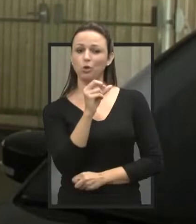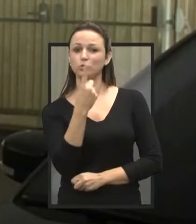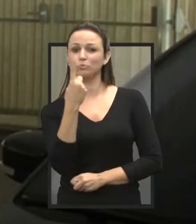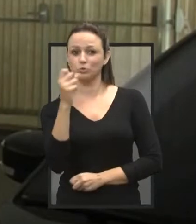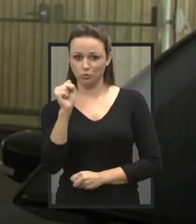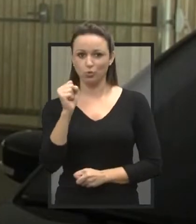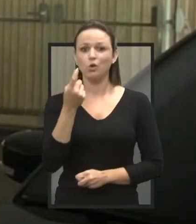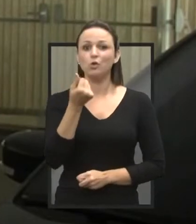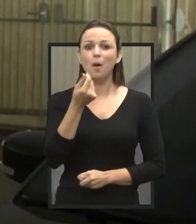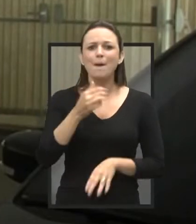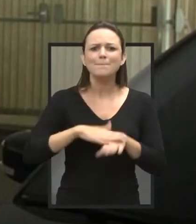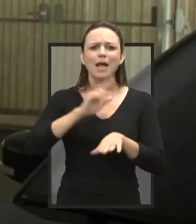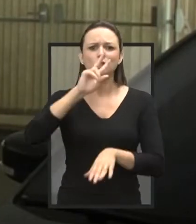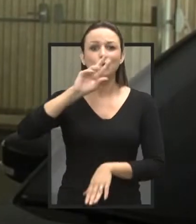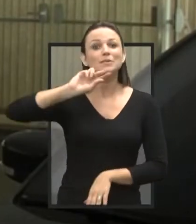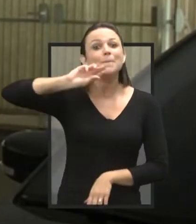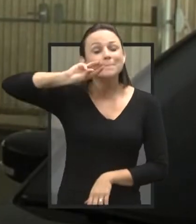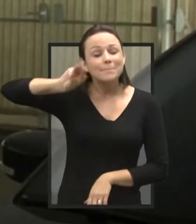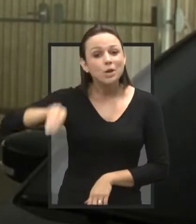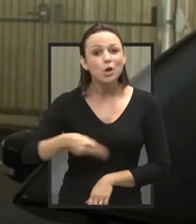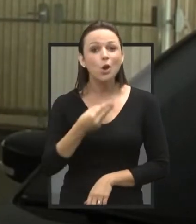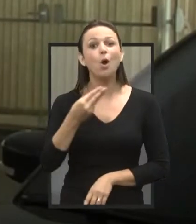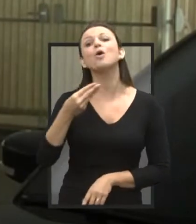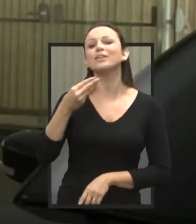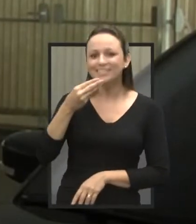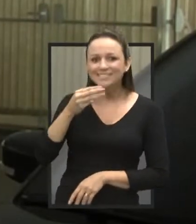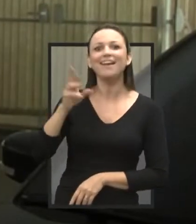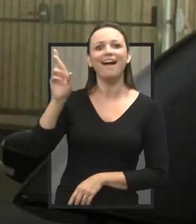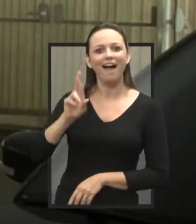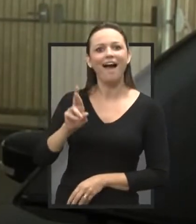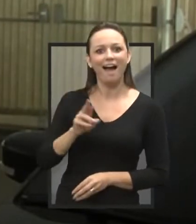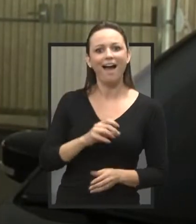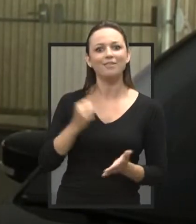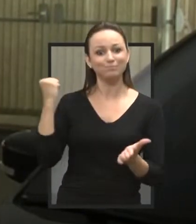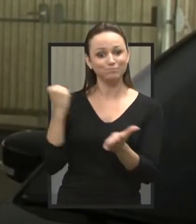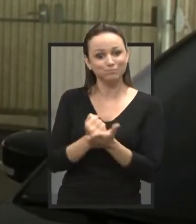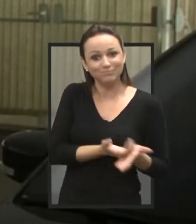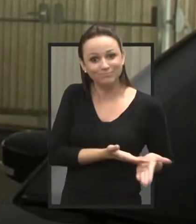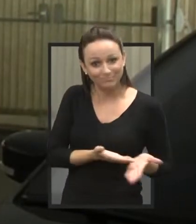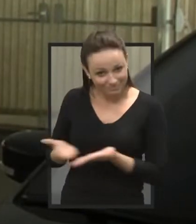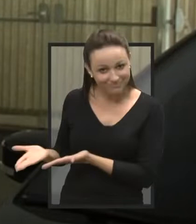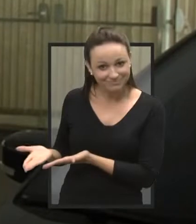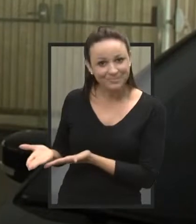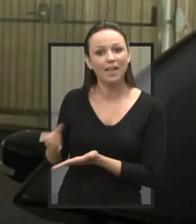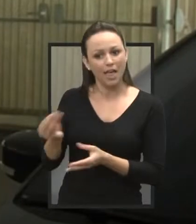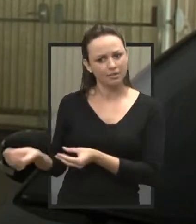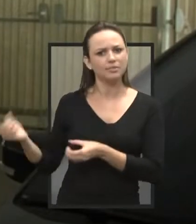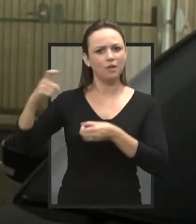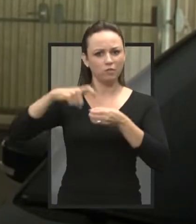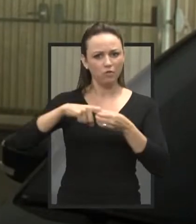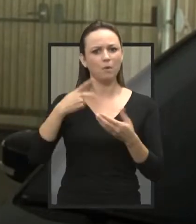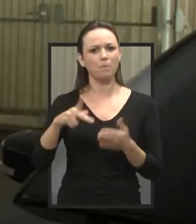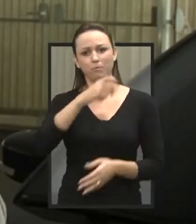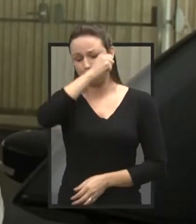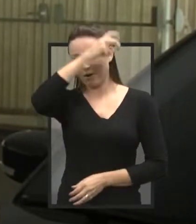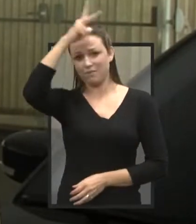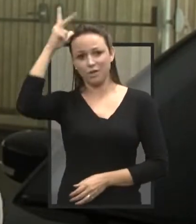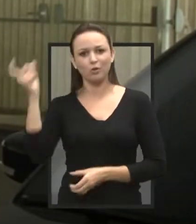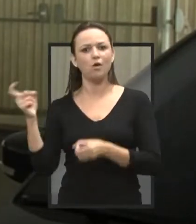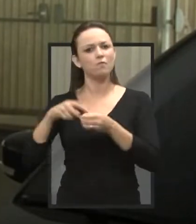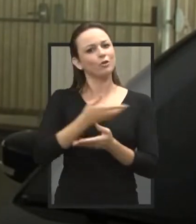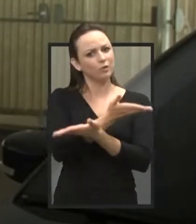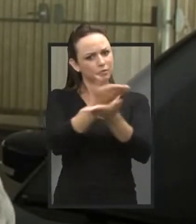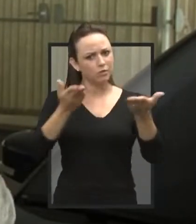2018 um valor acima de R$2.500.000, que será devolvido aos cofres públicos da Prefeitura e que retornará